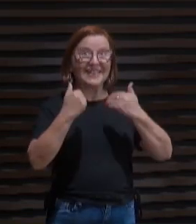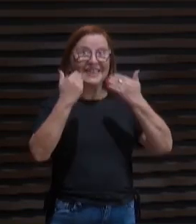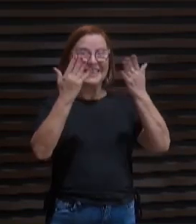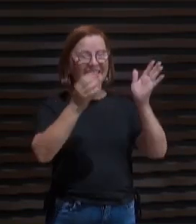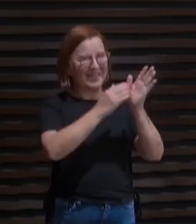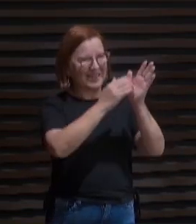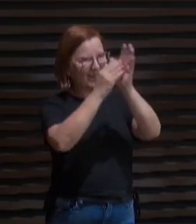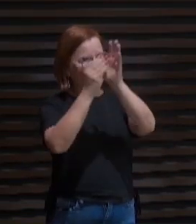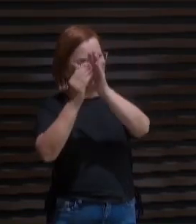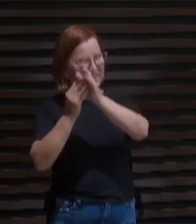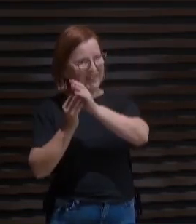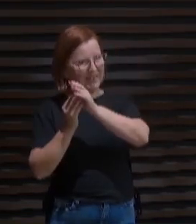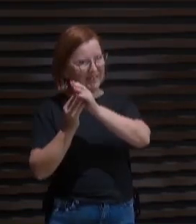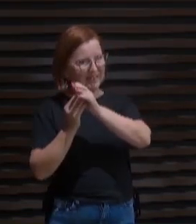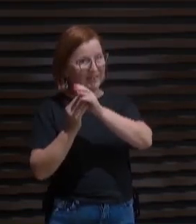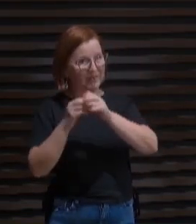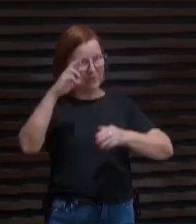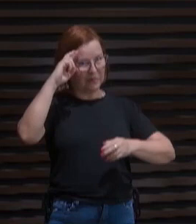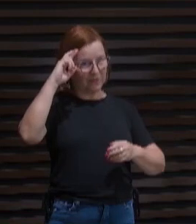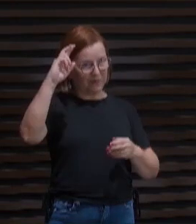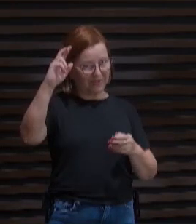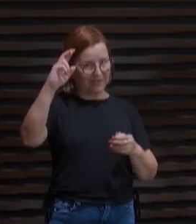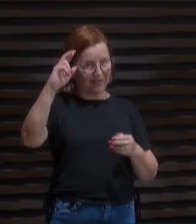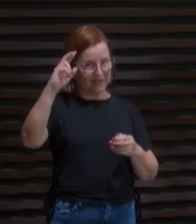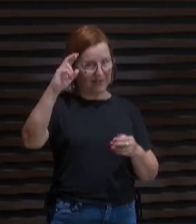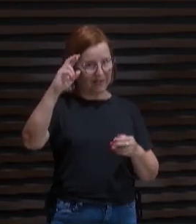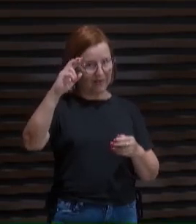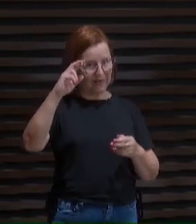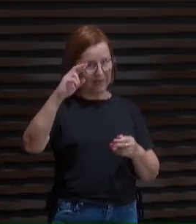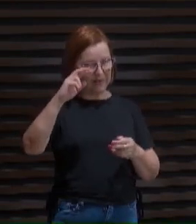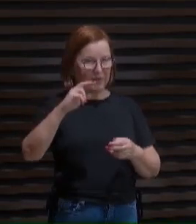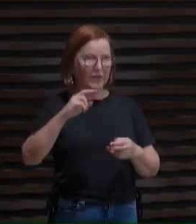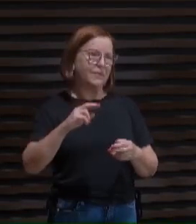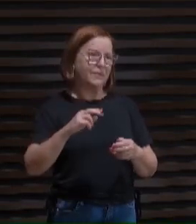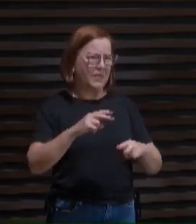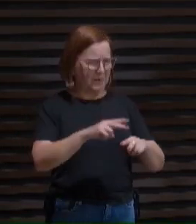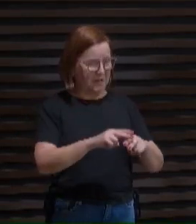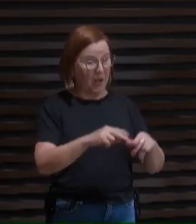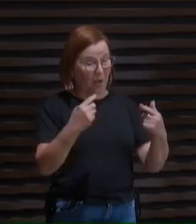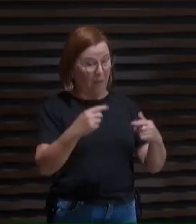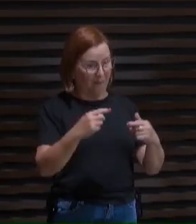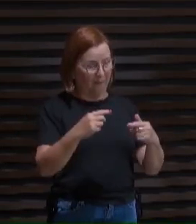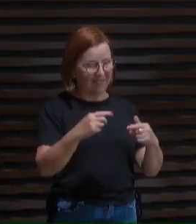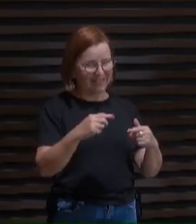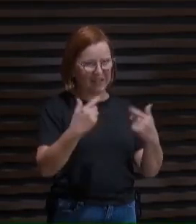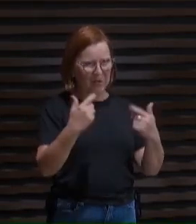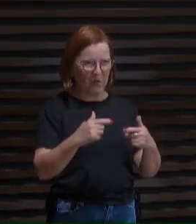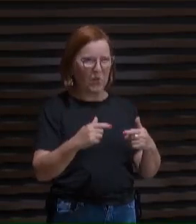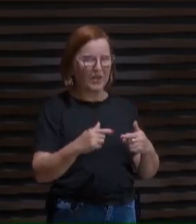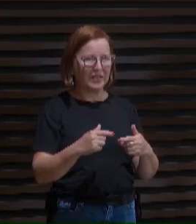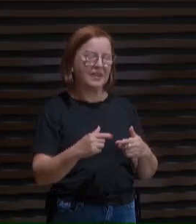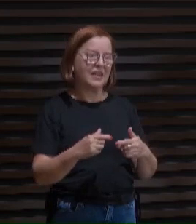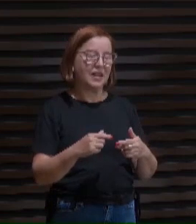louvores, pôs o Senhor emboscada contra os filhos de Amon e de Moabe e os do monte Seir,